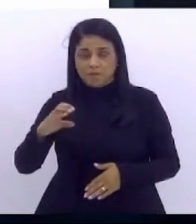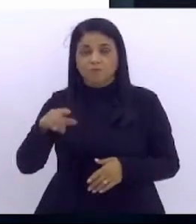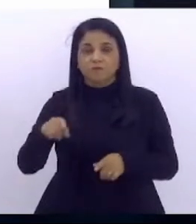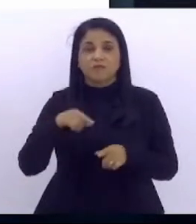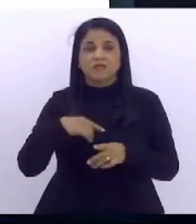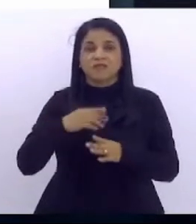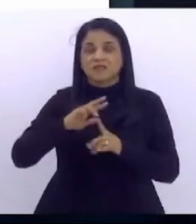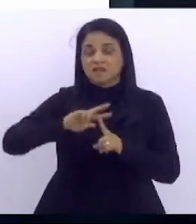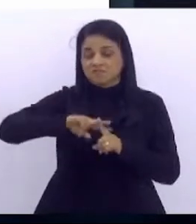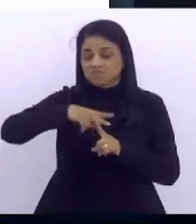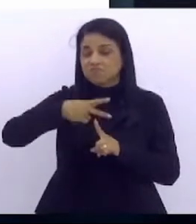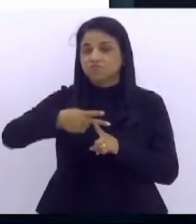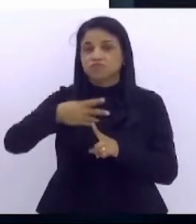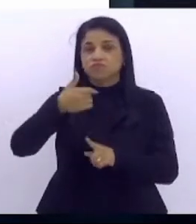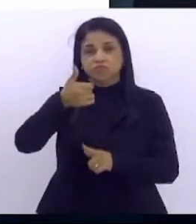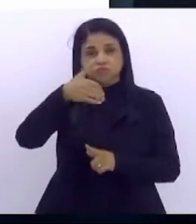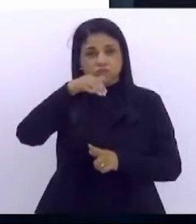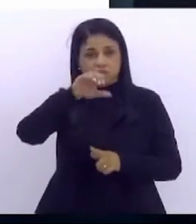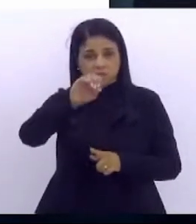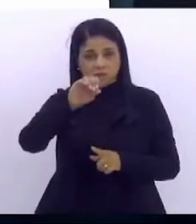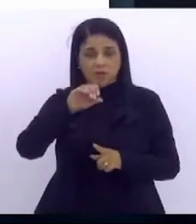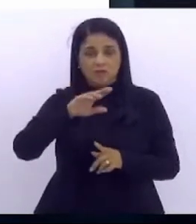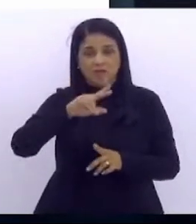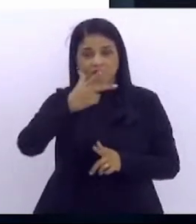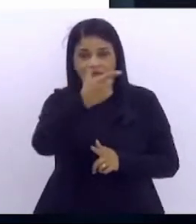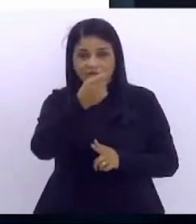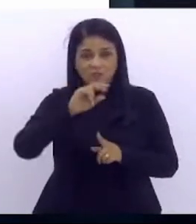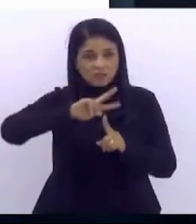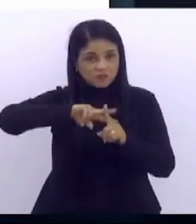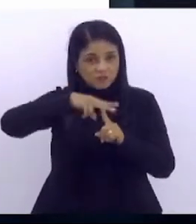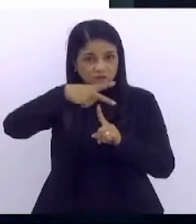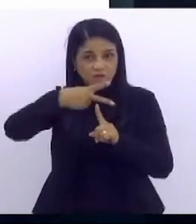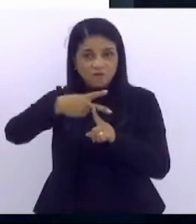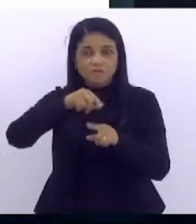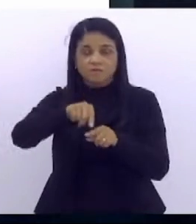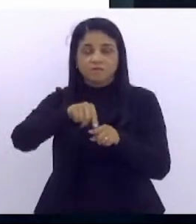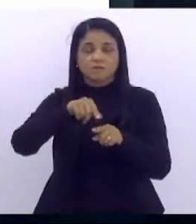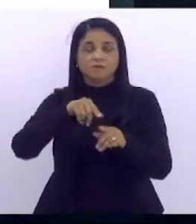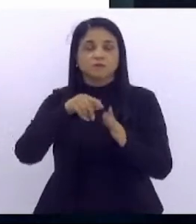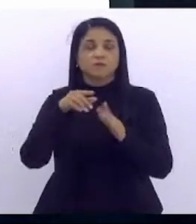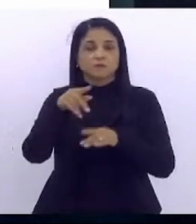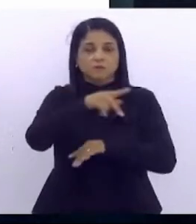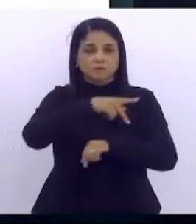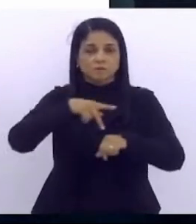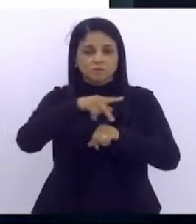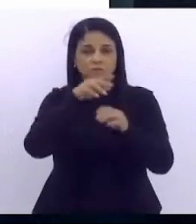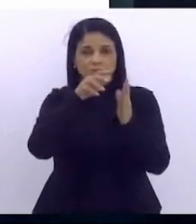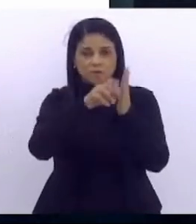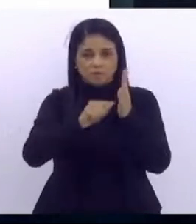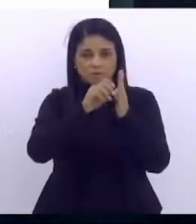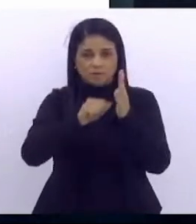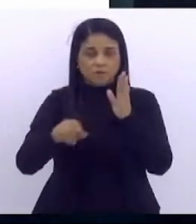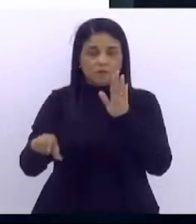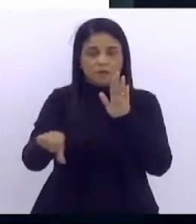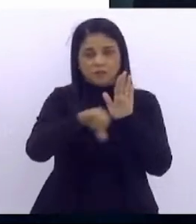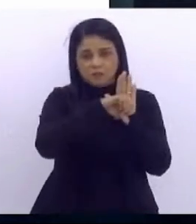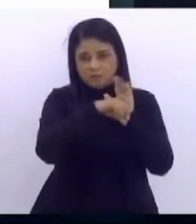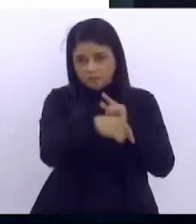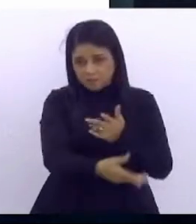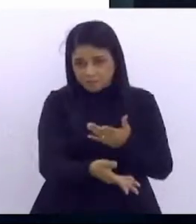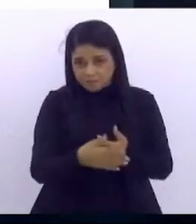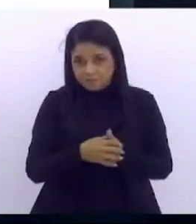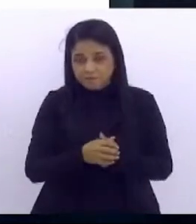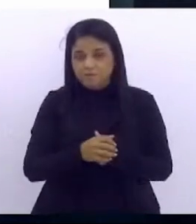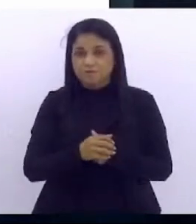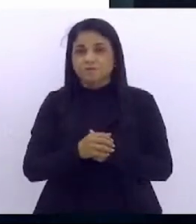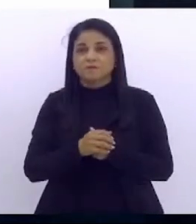vezes os números de abortos em vários países onde é crime. Tá? Então, lembrem que a premissa no início da apresentação, eu falei, né,